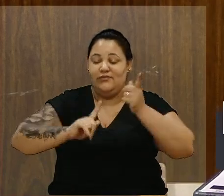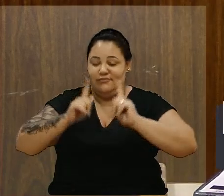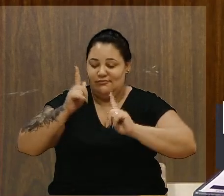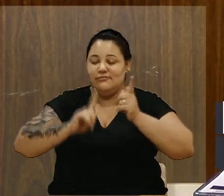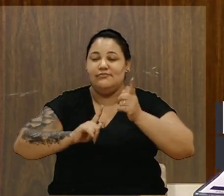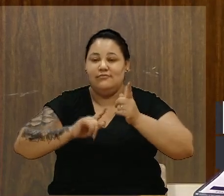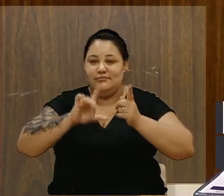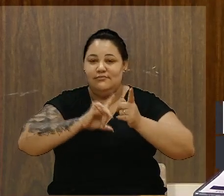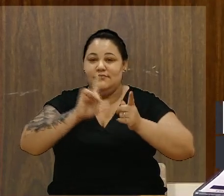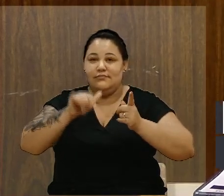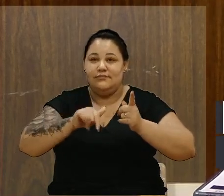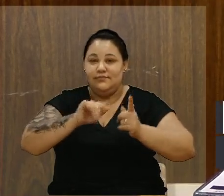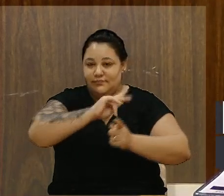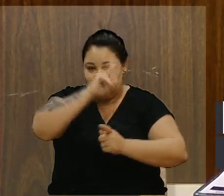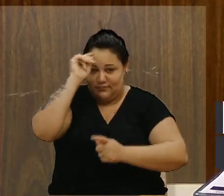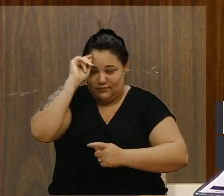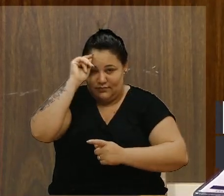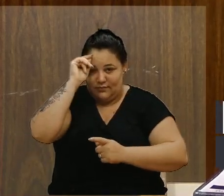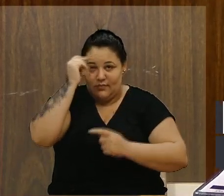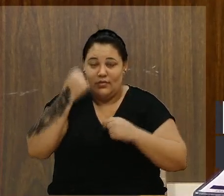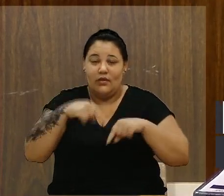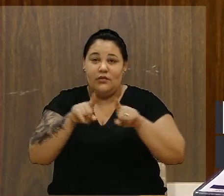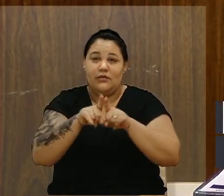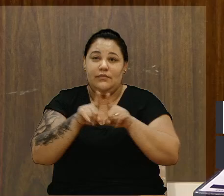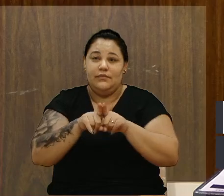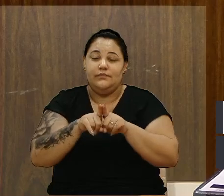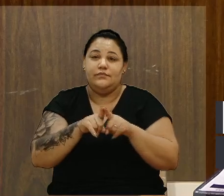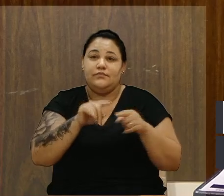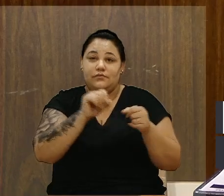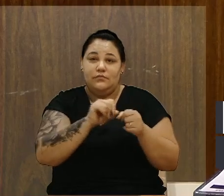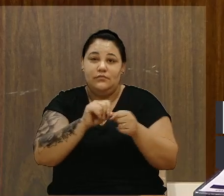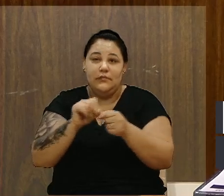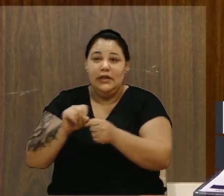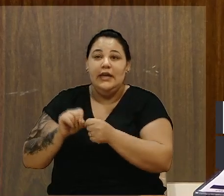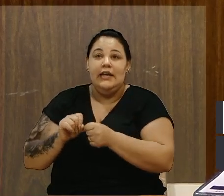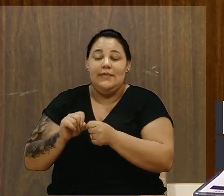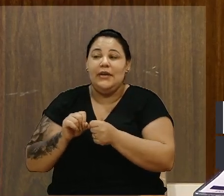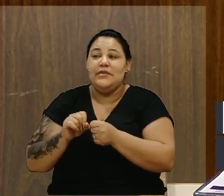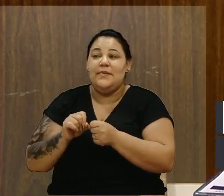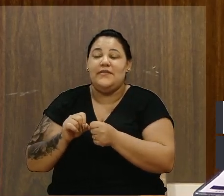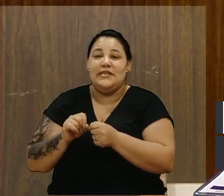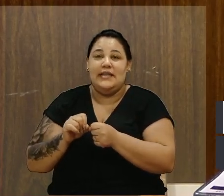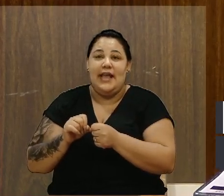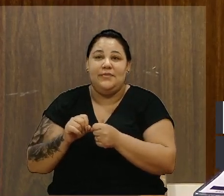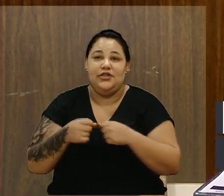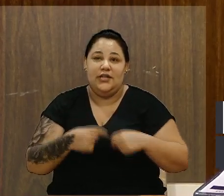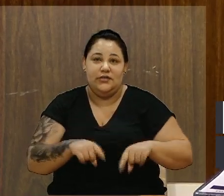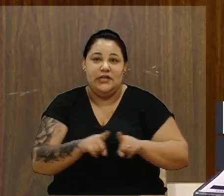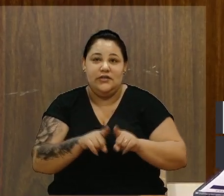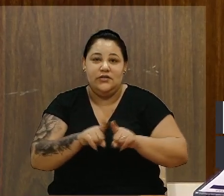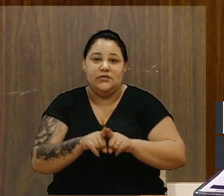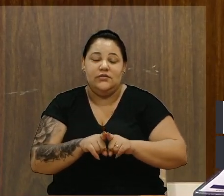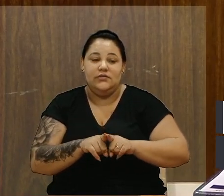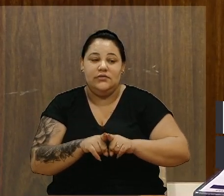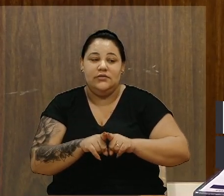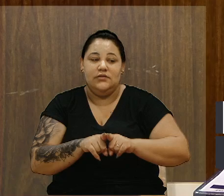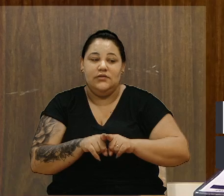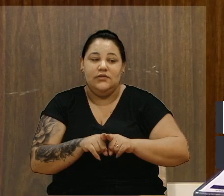a prefeitura institucionalizando, fazendo esse desfile, a Câmara fazendo esta